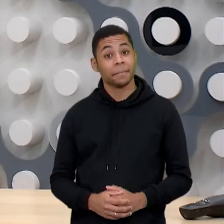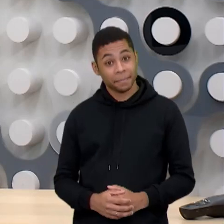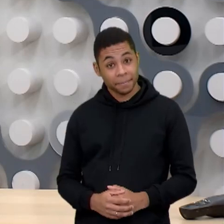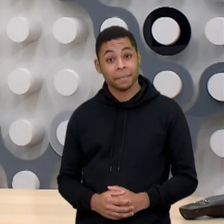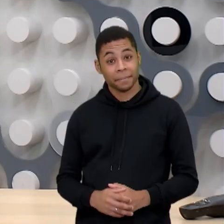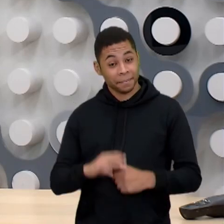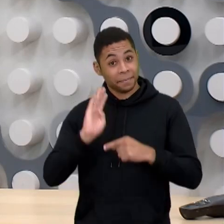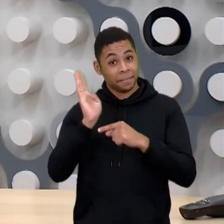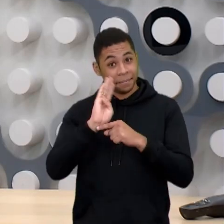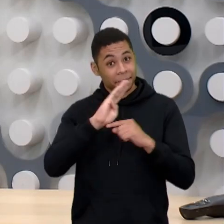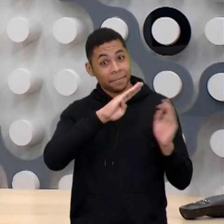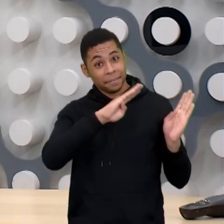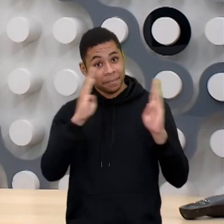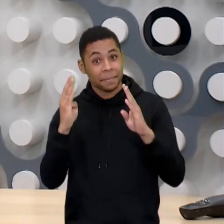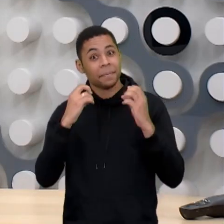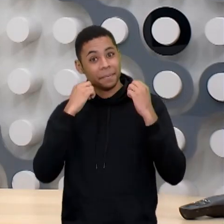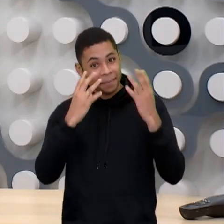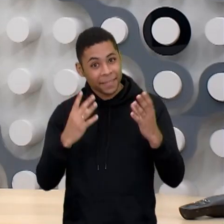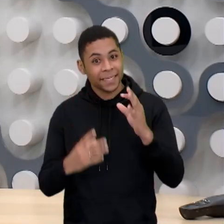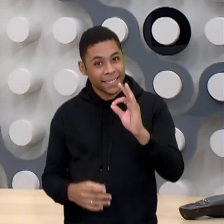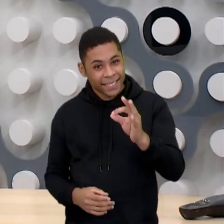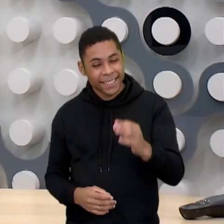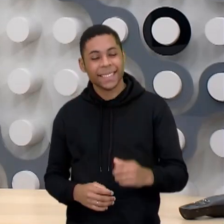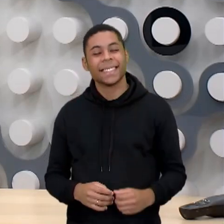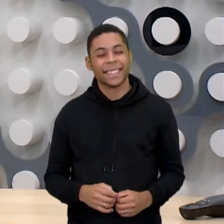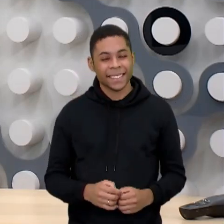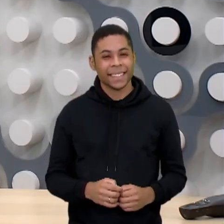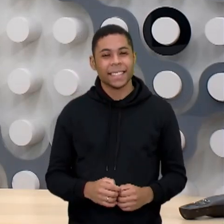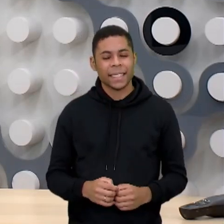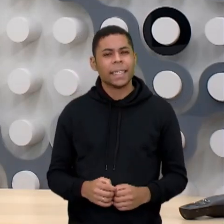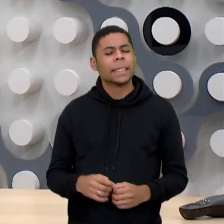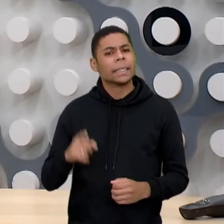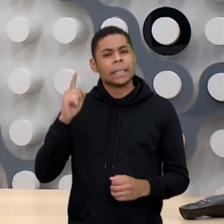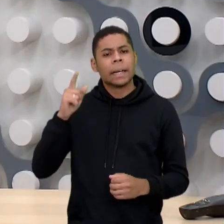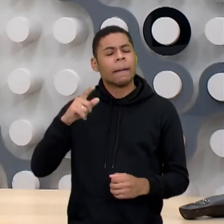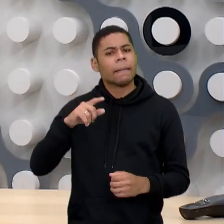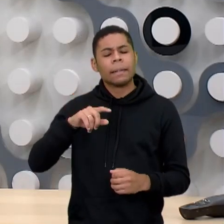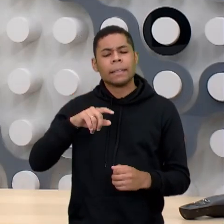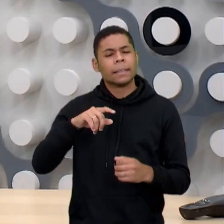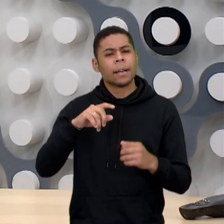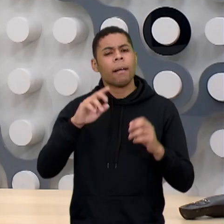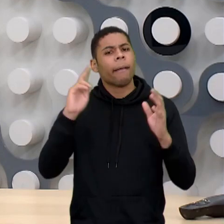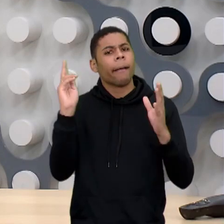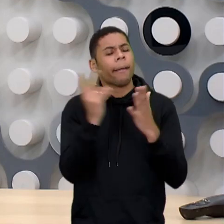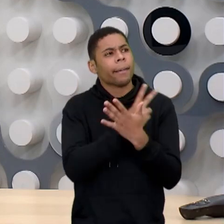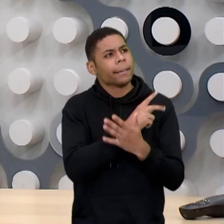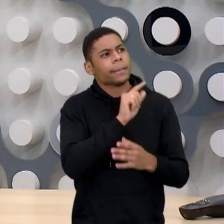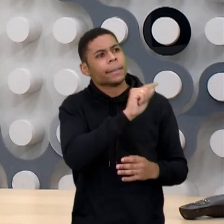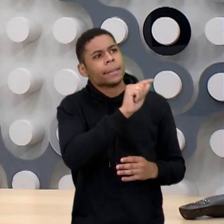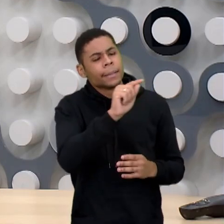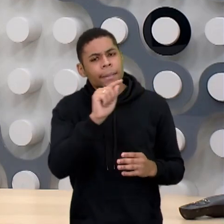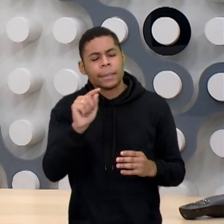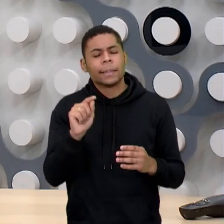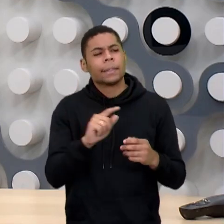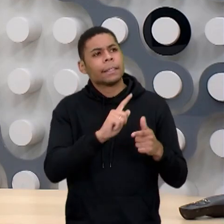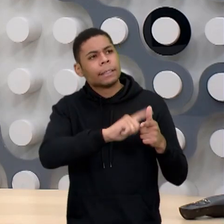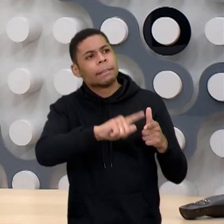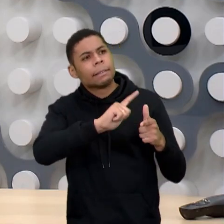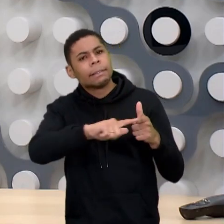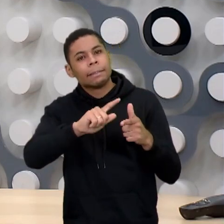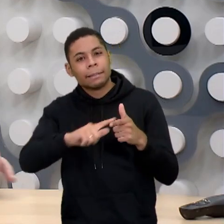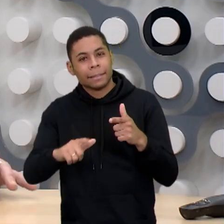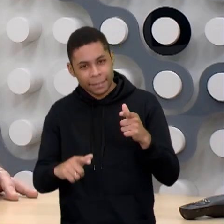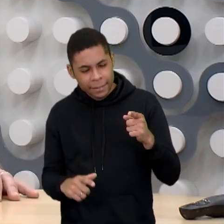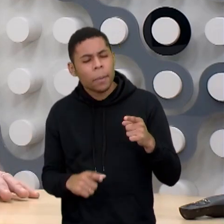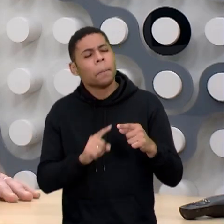Muito bom esse vídeo, né? Porque mostra aí, né, várias situações aí endógenas, né? Mostrou aí as camadas internas